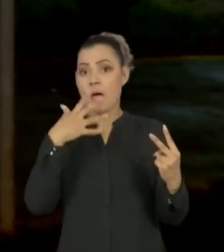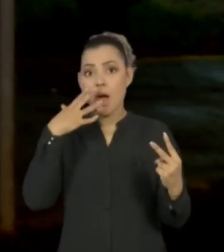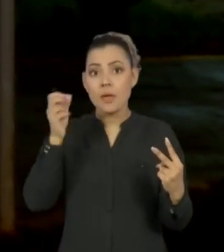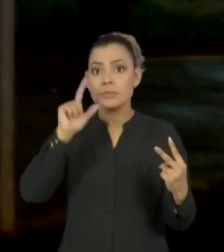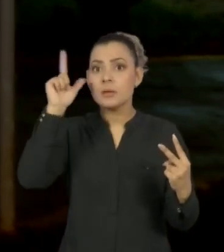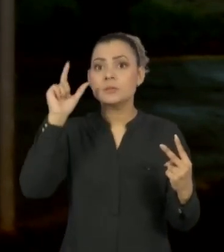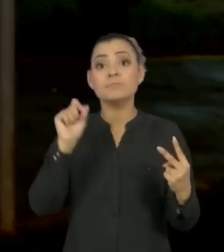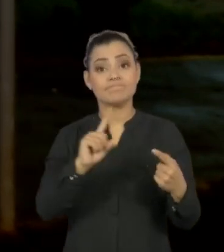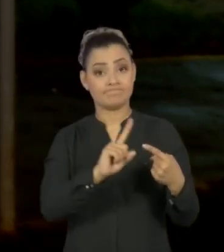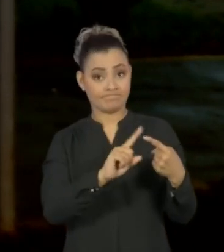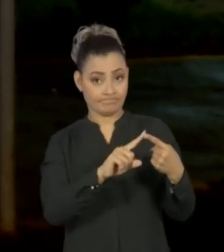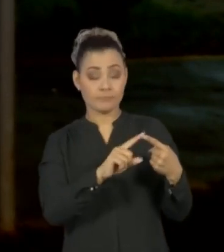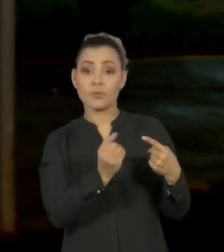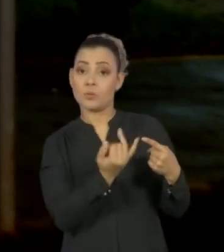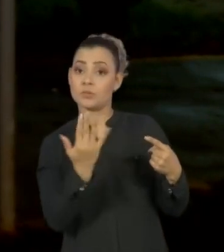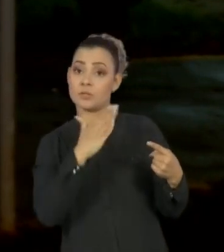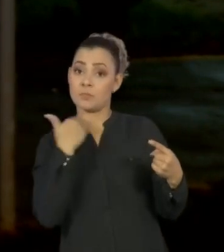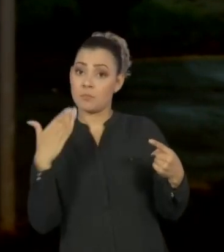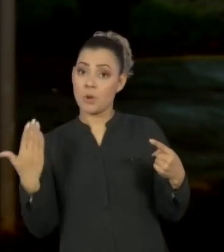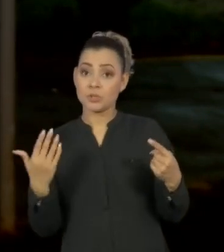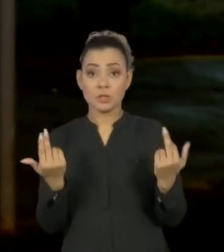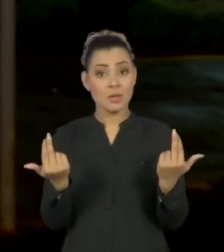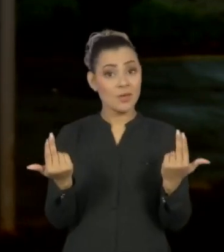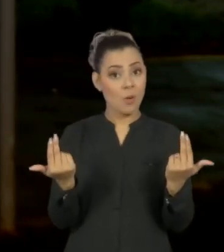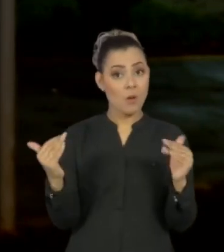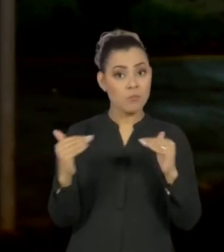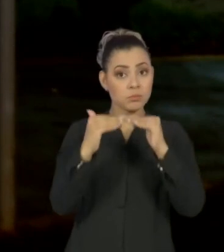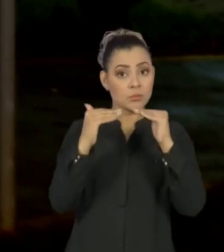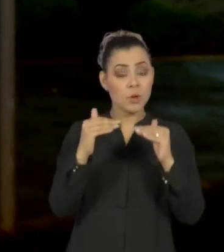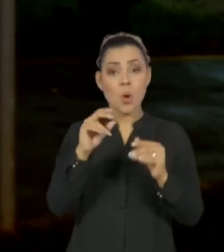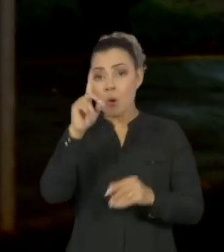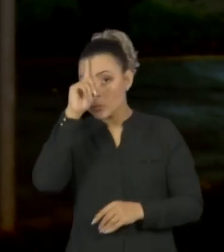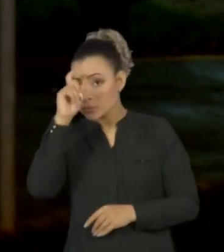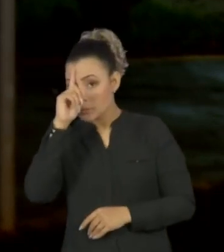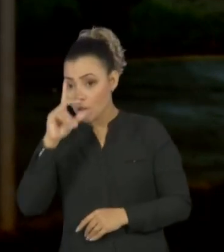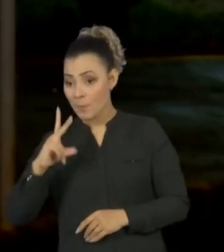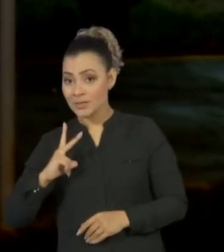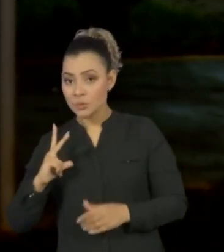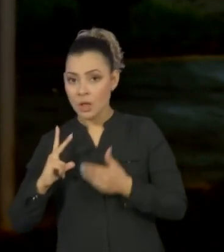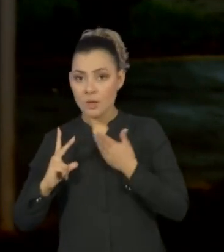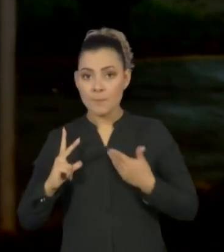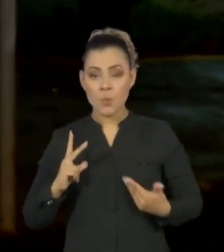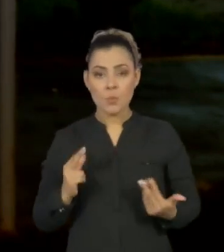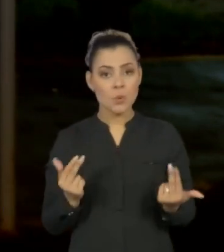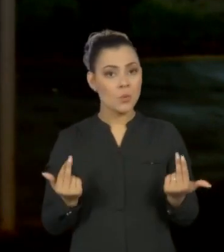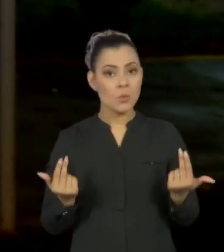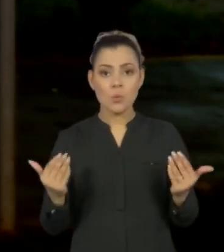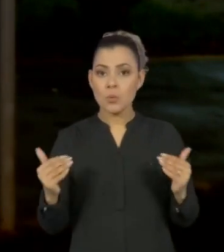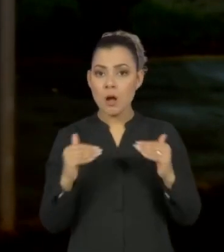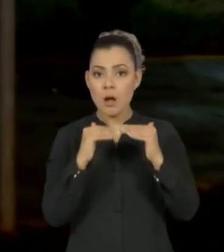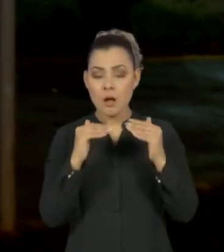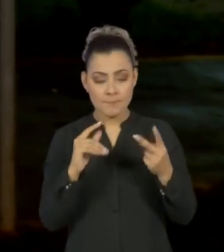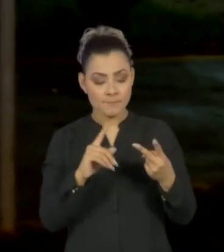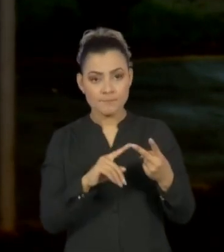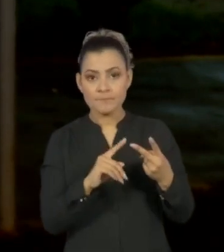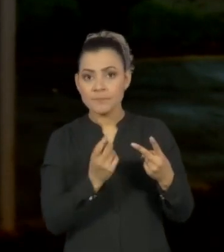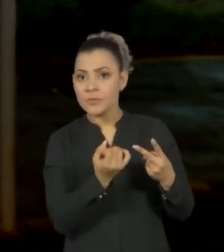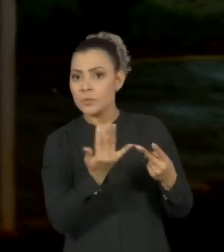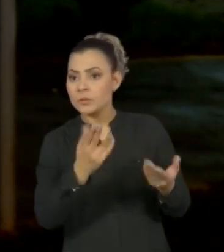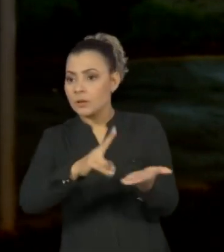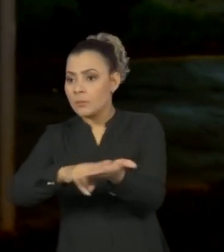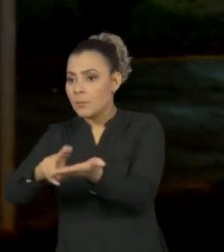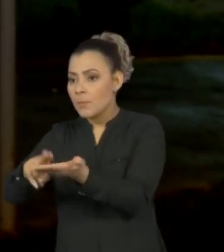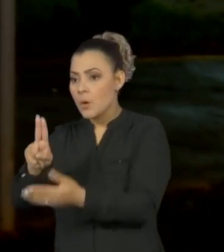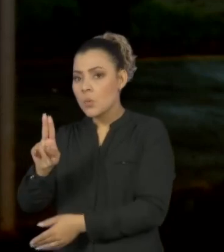alerta. A taxa de mortalidade é quase igual nos hospitais públicos e privados. E a taxa média de ocupação das